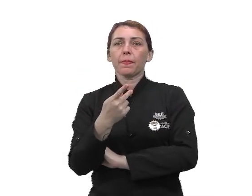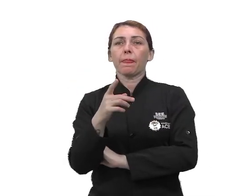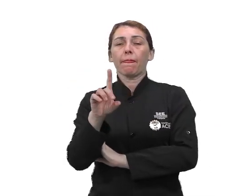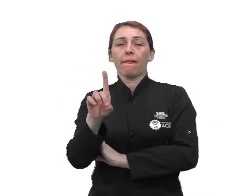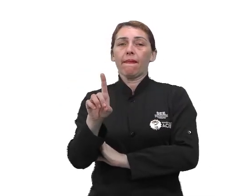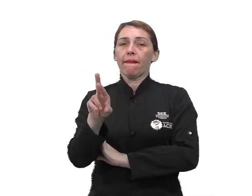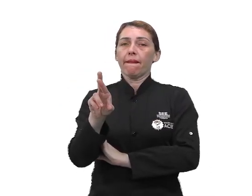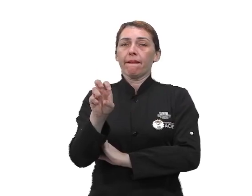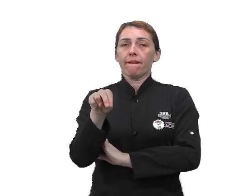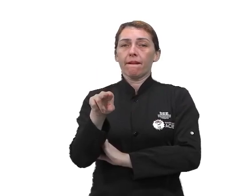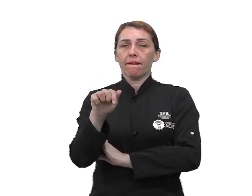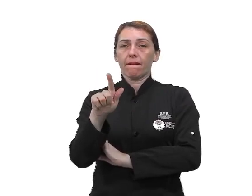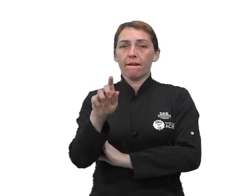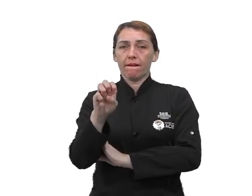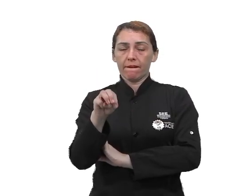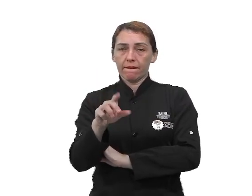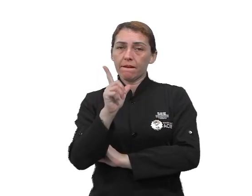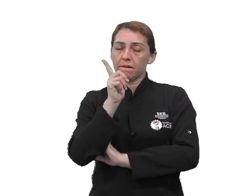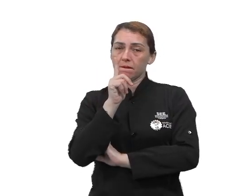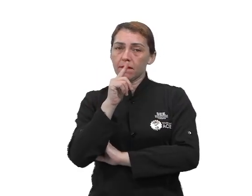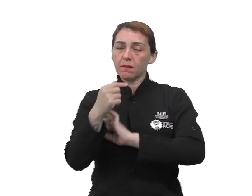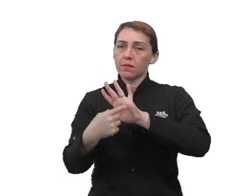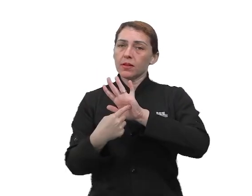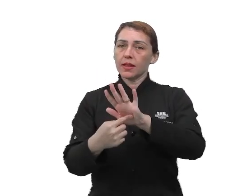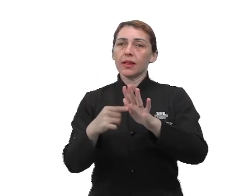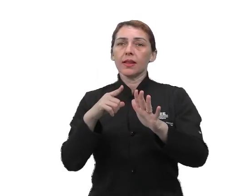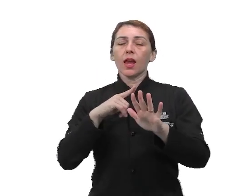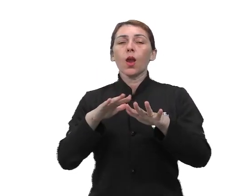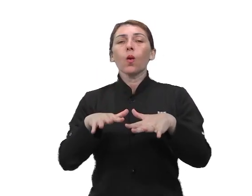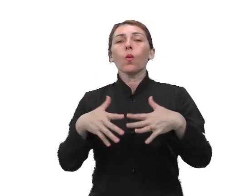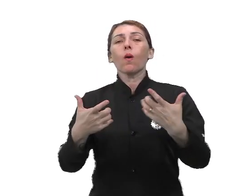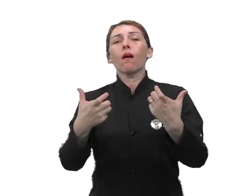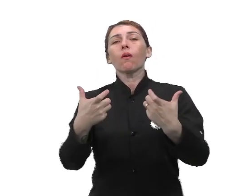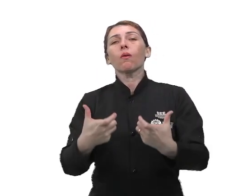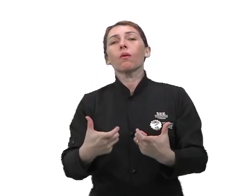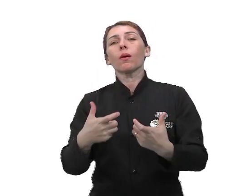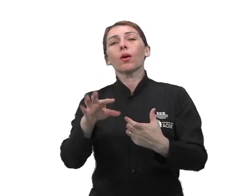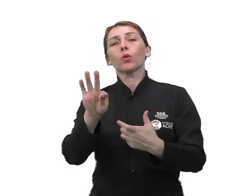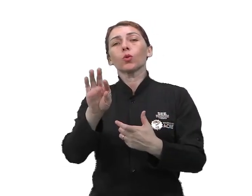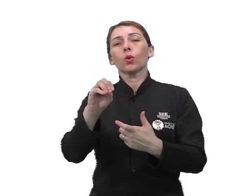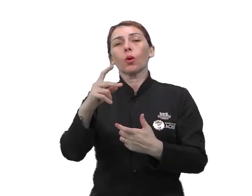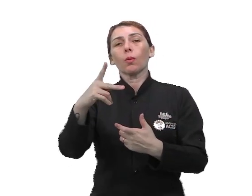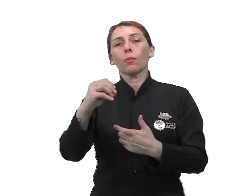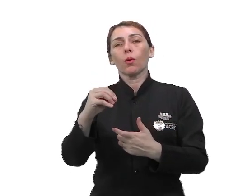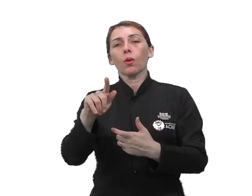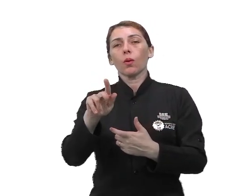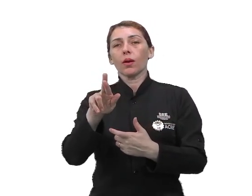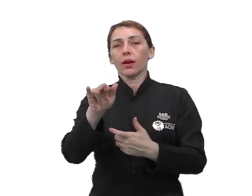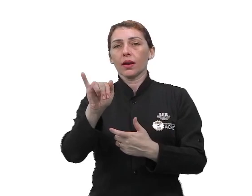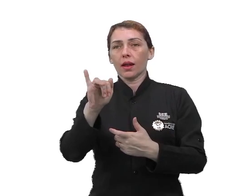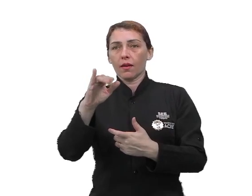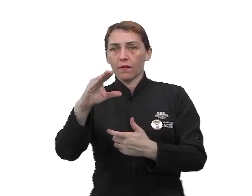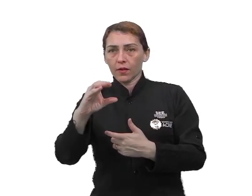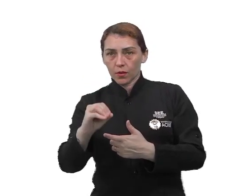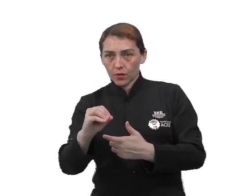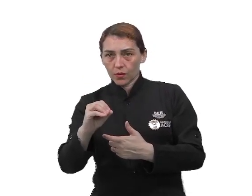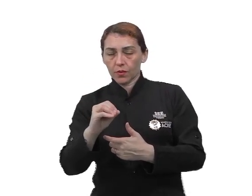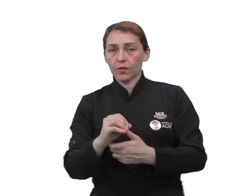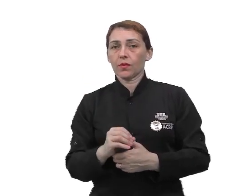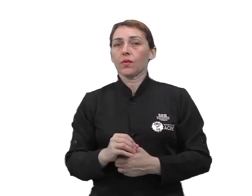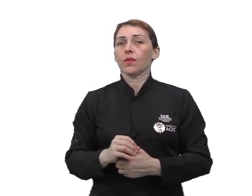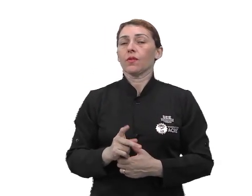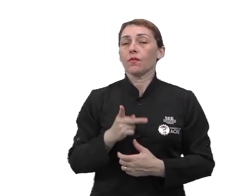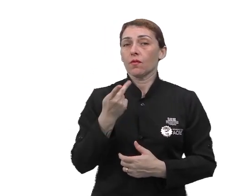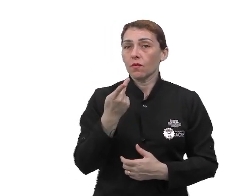drenagem fluvial apresentada desenvolve-se em qual ambiente topográfico? Drenagem fluvial. Quando eu falo